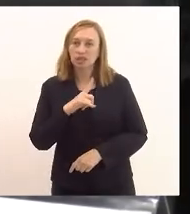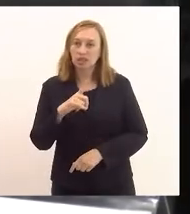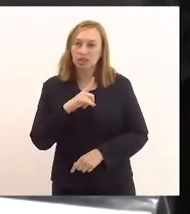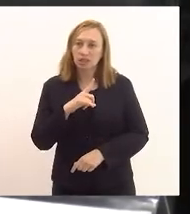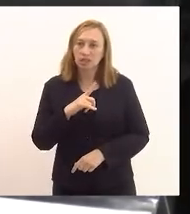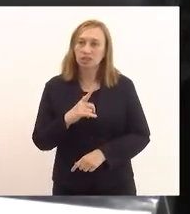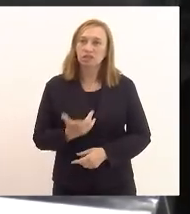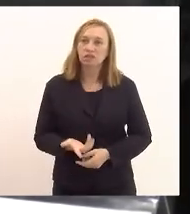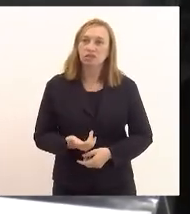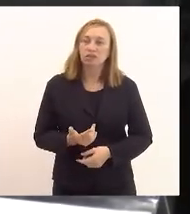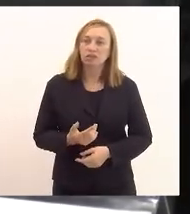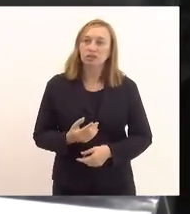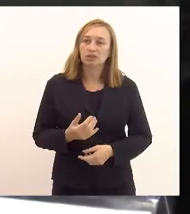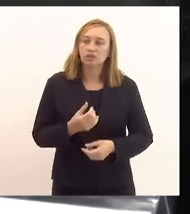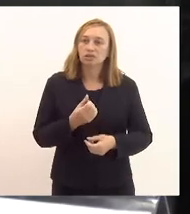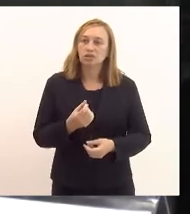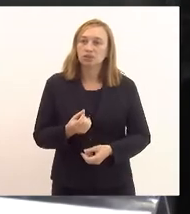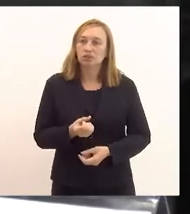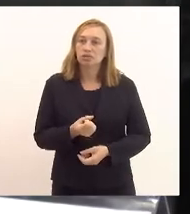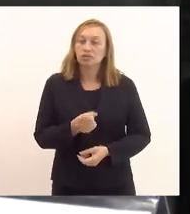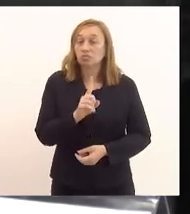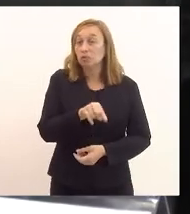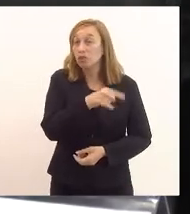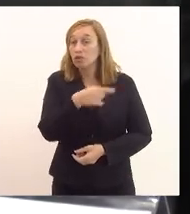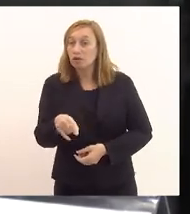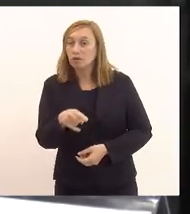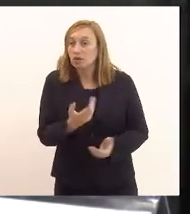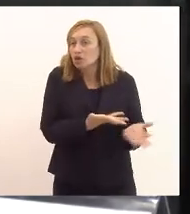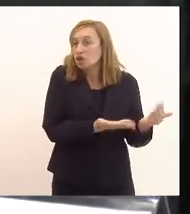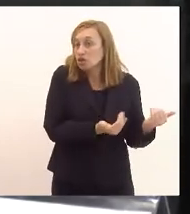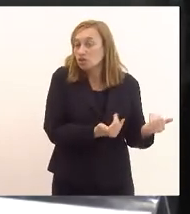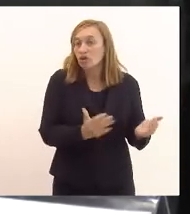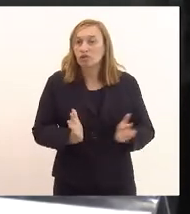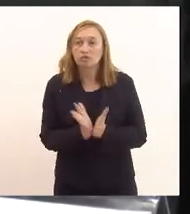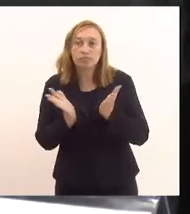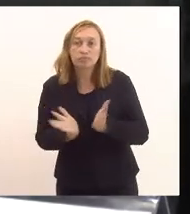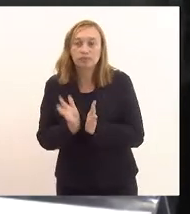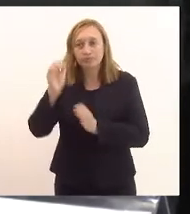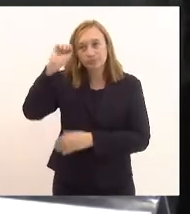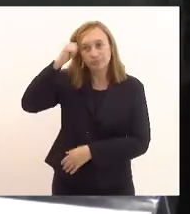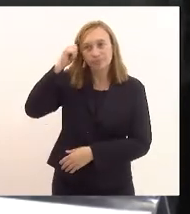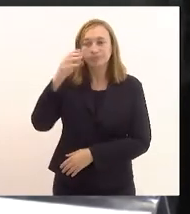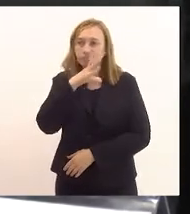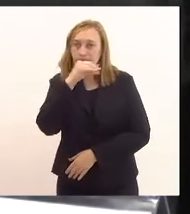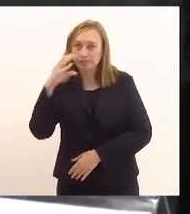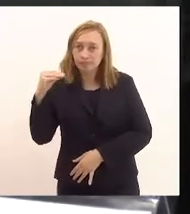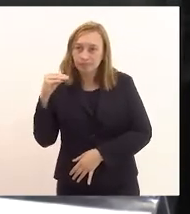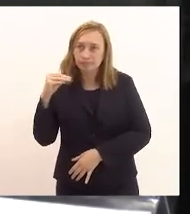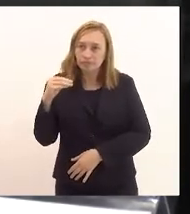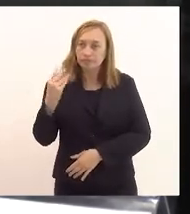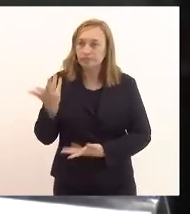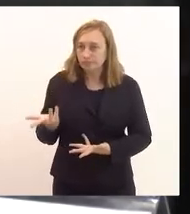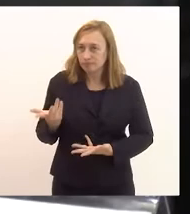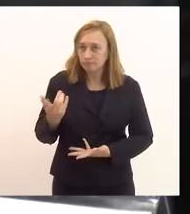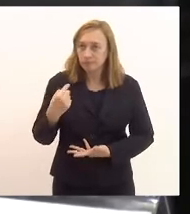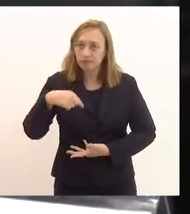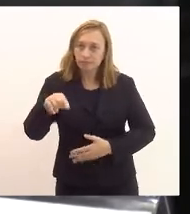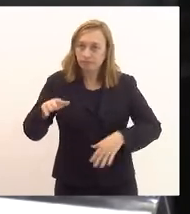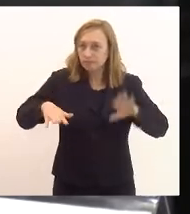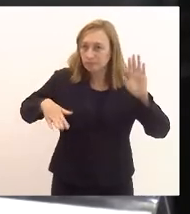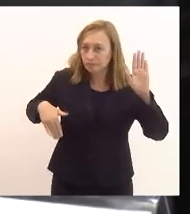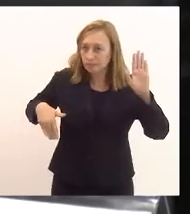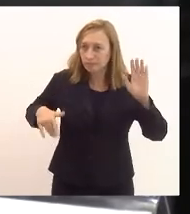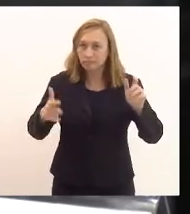teríamos tentativas enumeras de proibir que jovens pobres e negros adolescentes e é fossem a praia